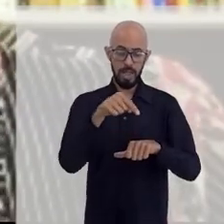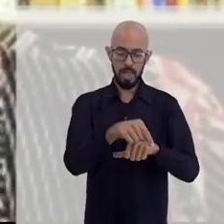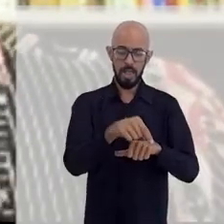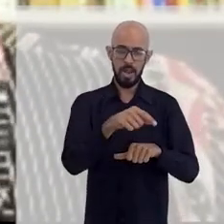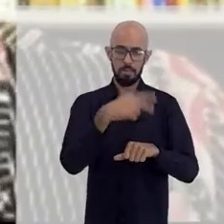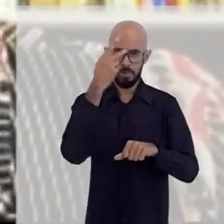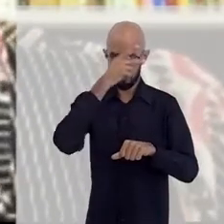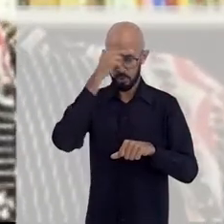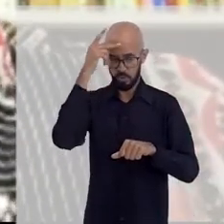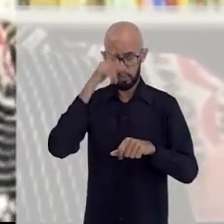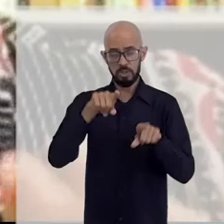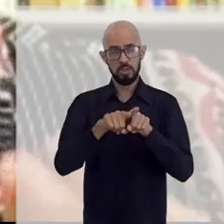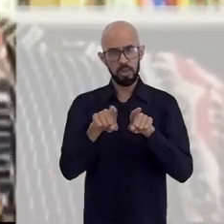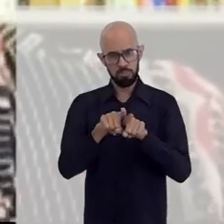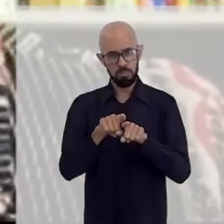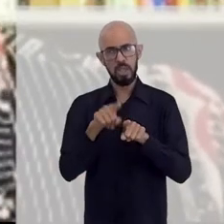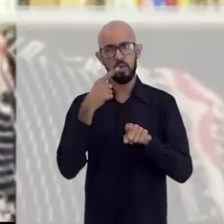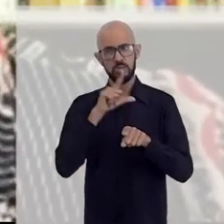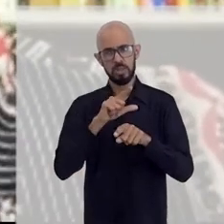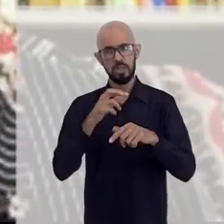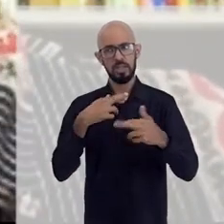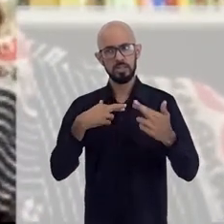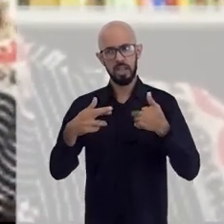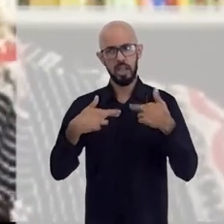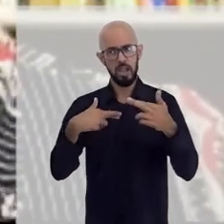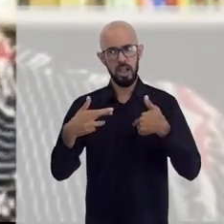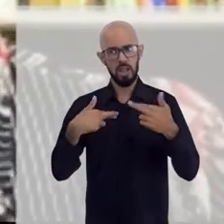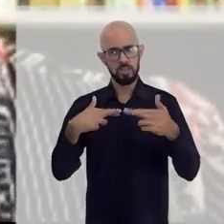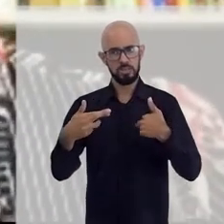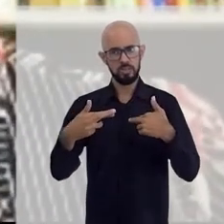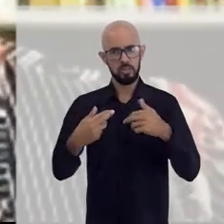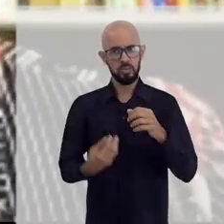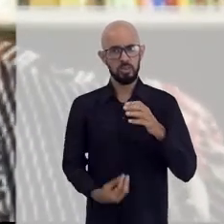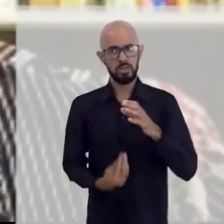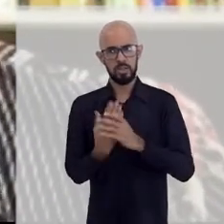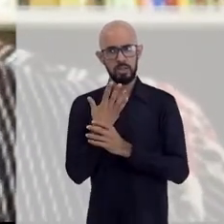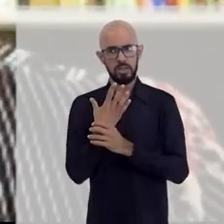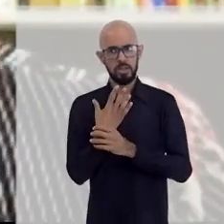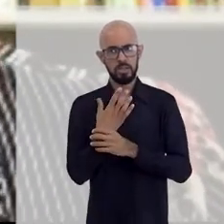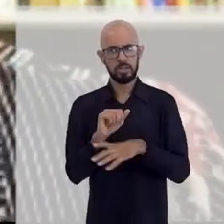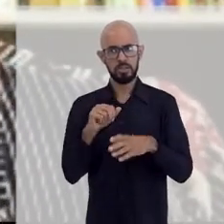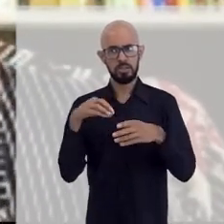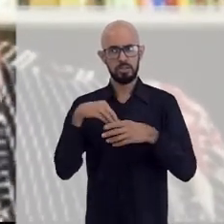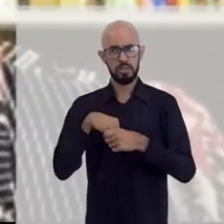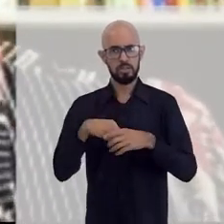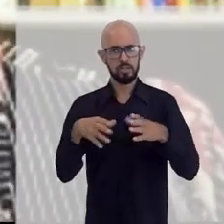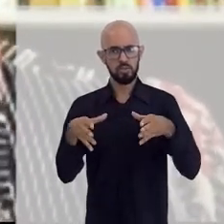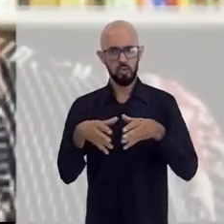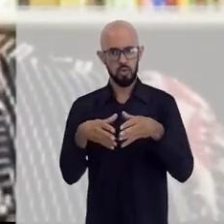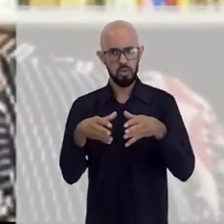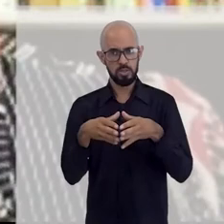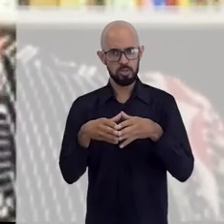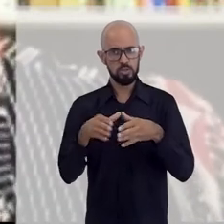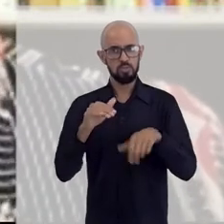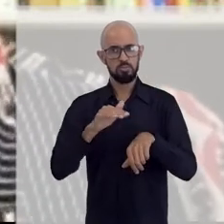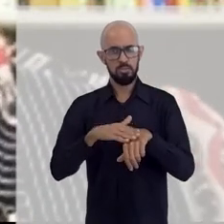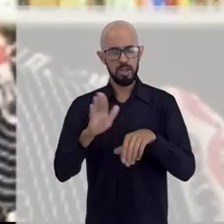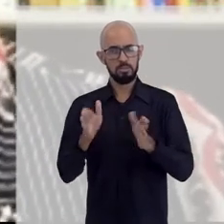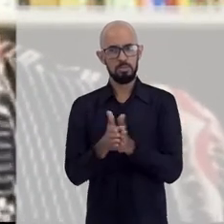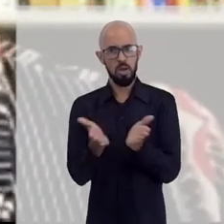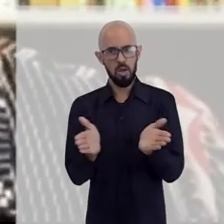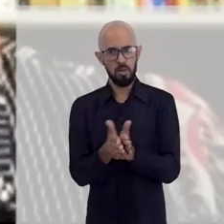em alguém que vai também reproduzir essa relação que a gente tem, que a gente estabelece com esses coletivos mais pobres e